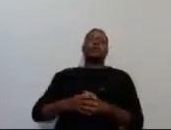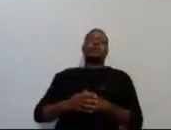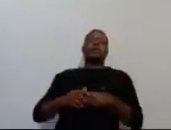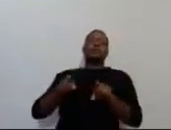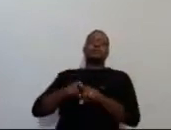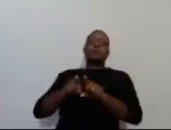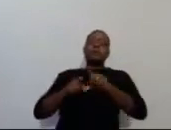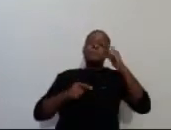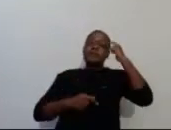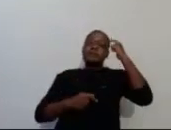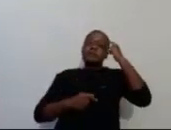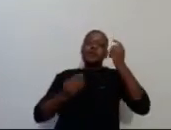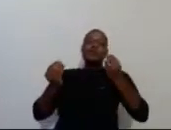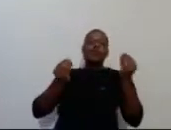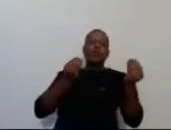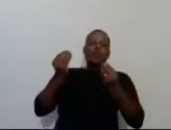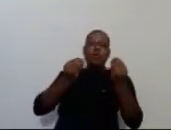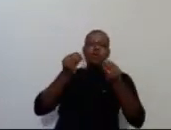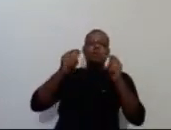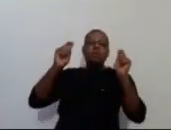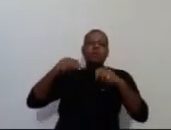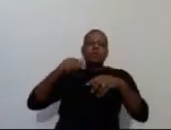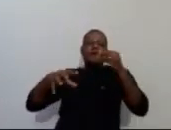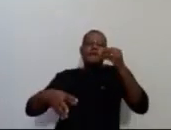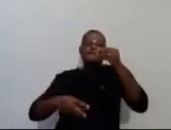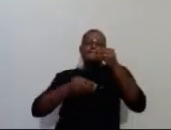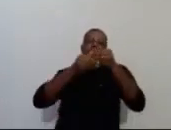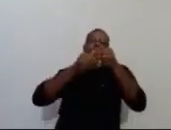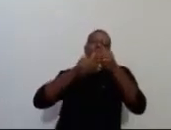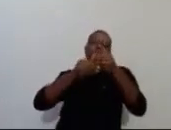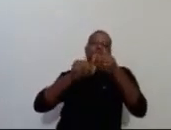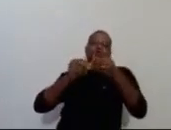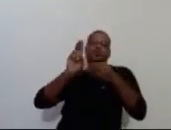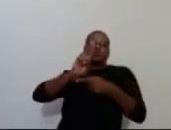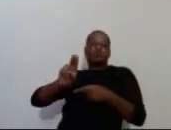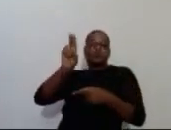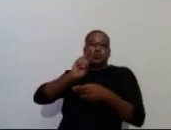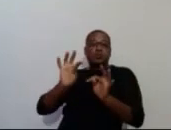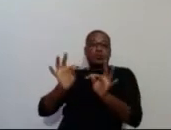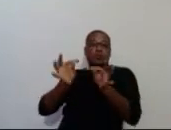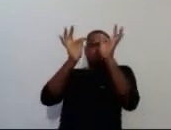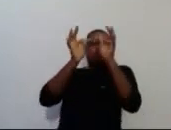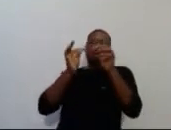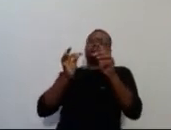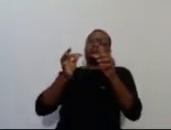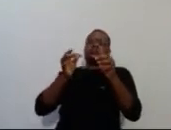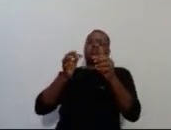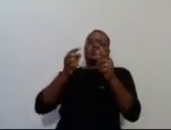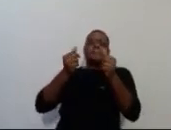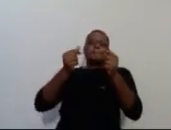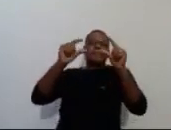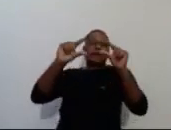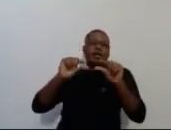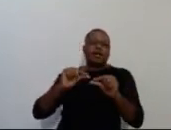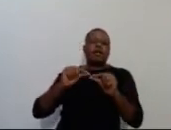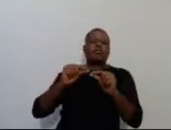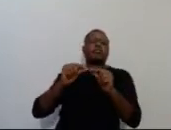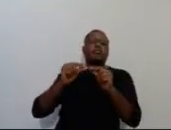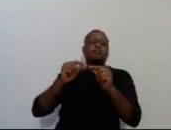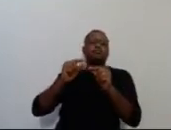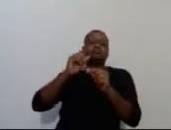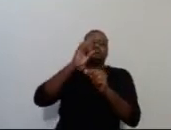incrementar com o uso de tecnologias baratas, disponíveis e de qualidade, o trabalho da docência, o trabalho da